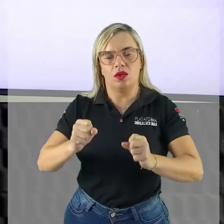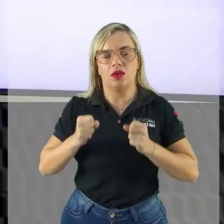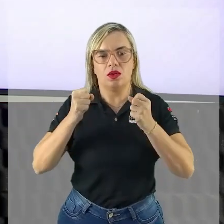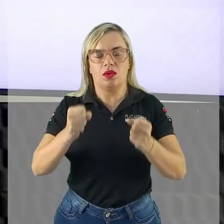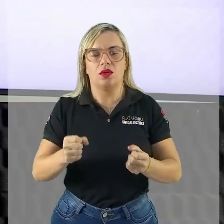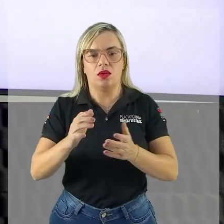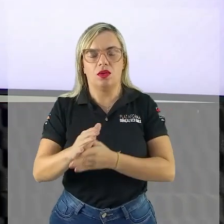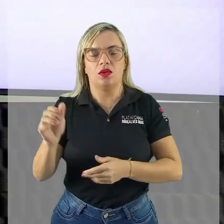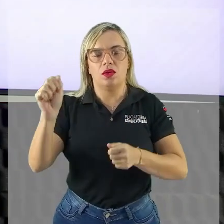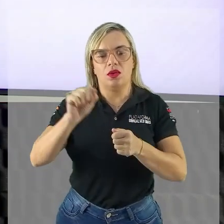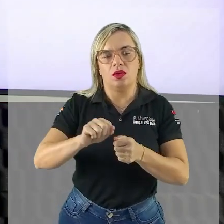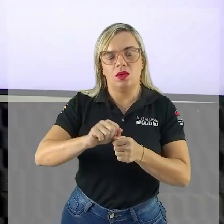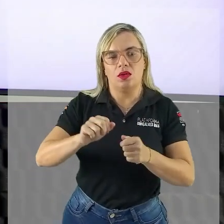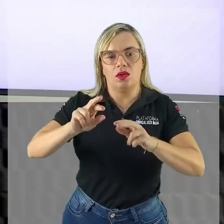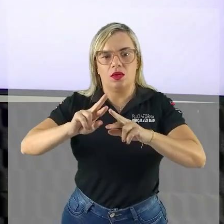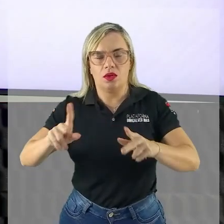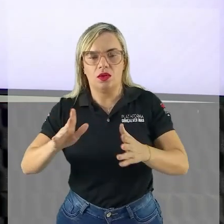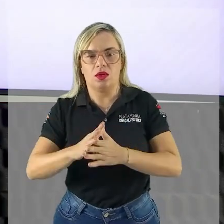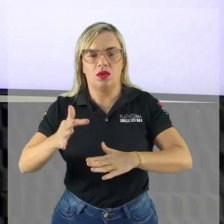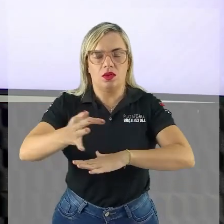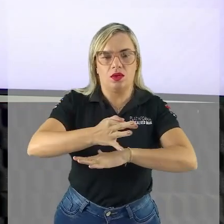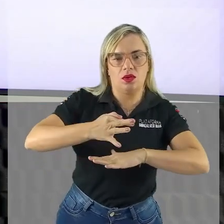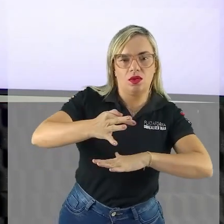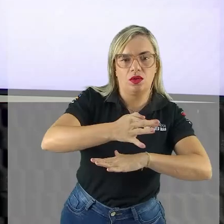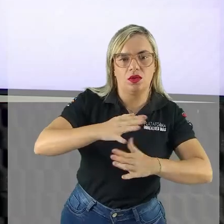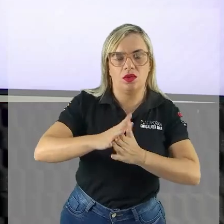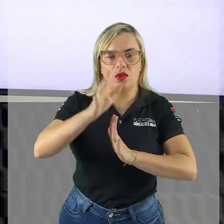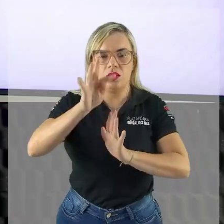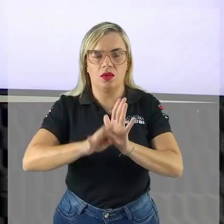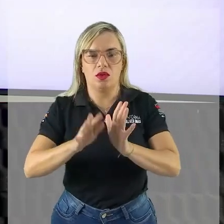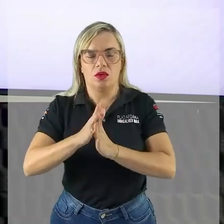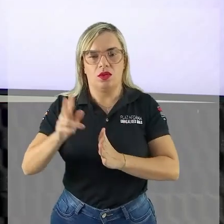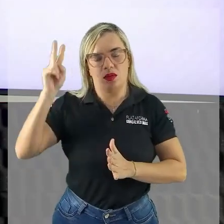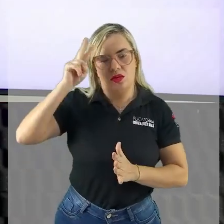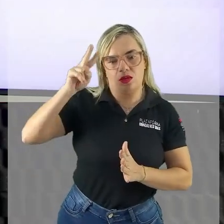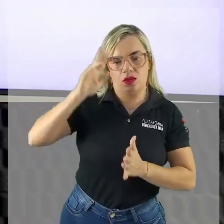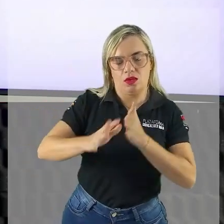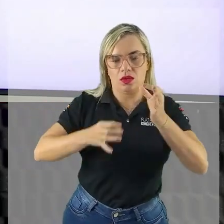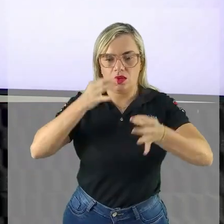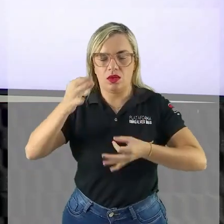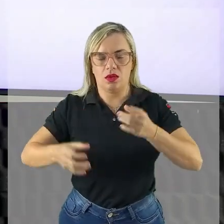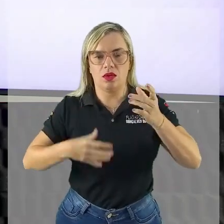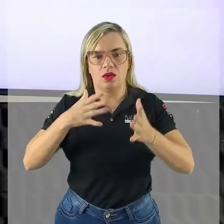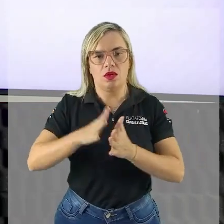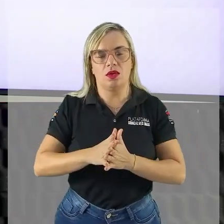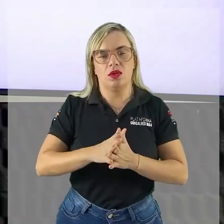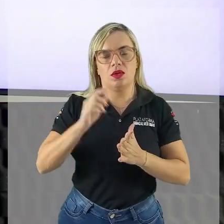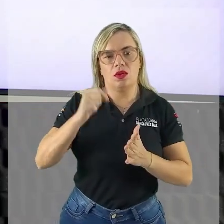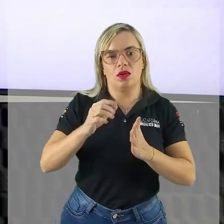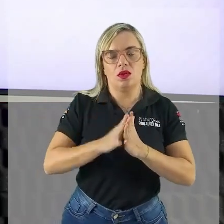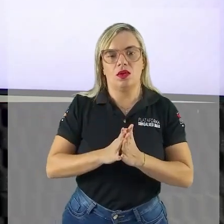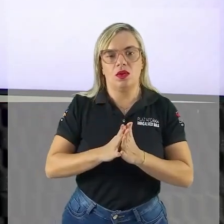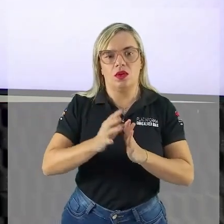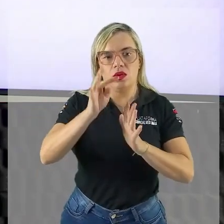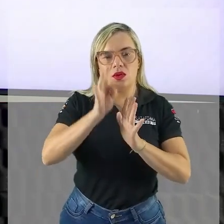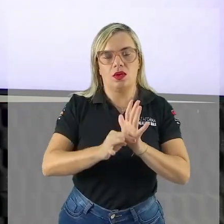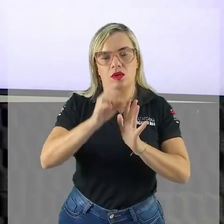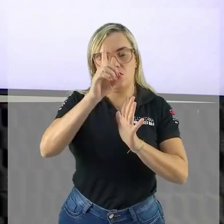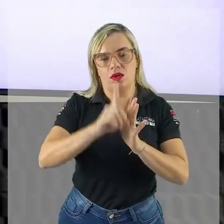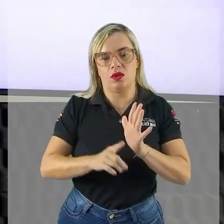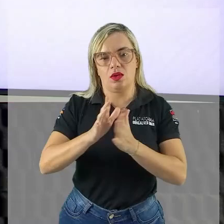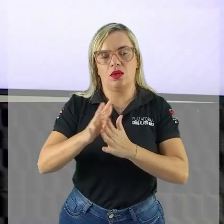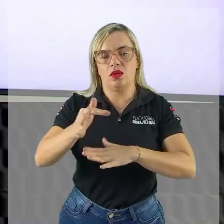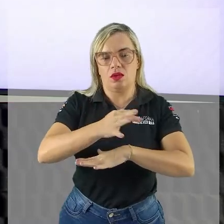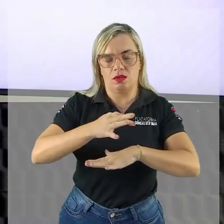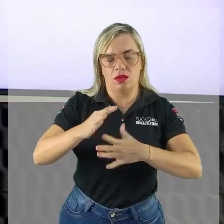muita diferença para a formalidade do teu texto. Lembrando que o texto dissertativo argumentativo, de certa maneira, é um texto formal,